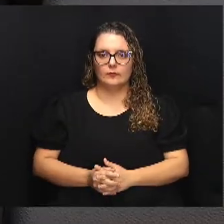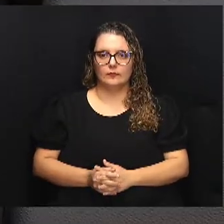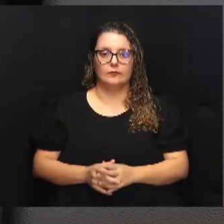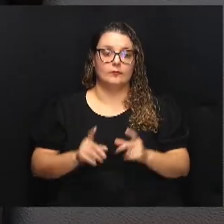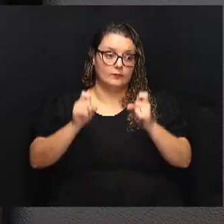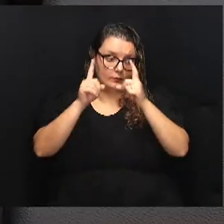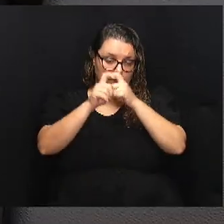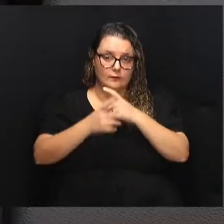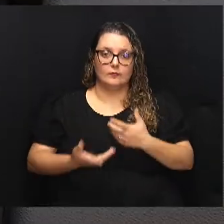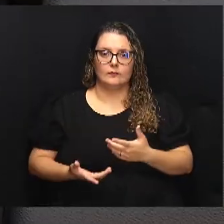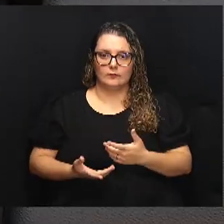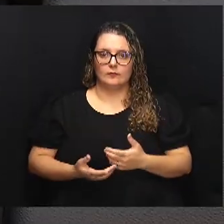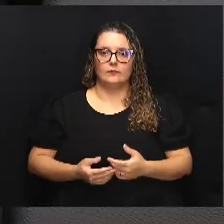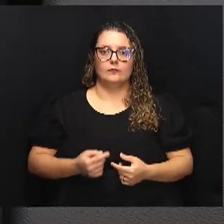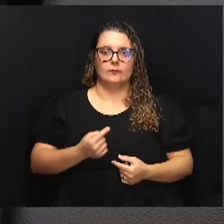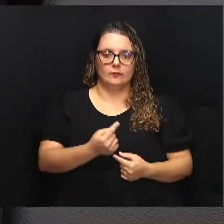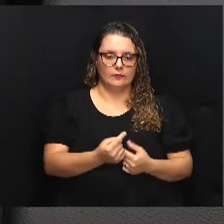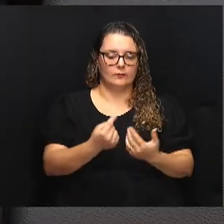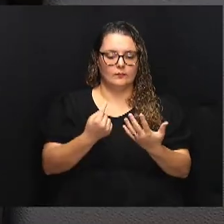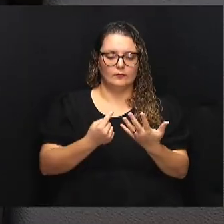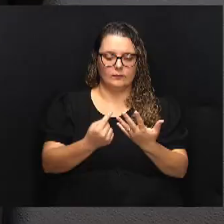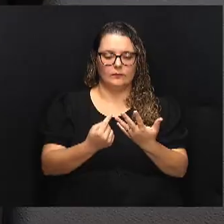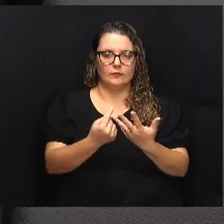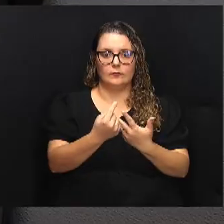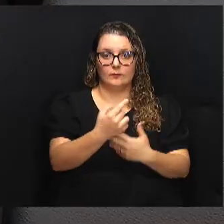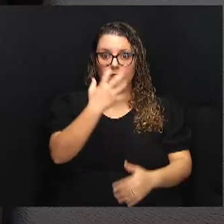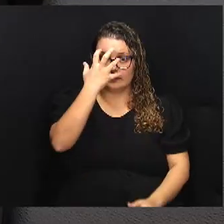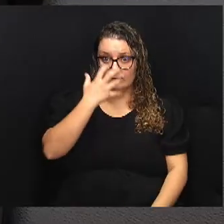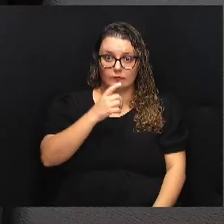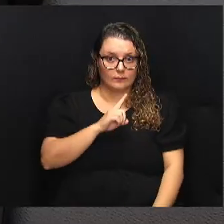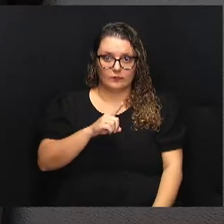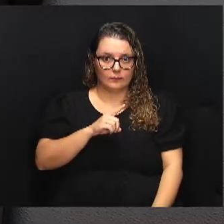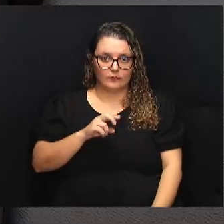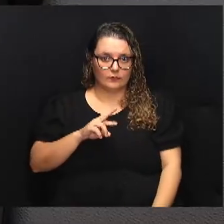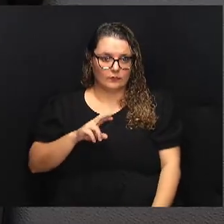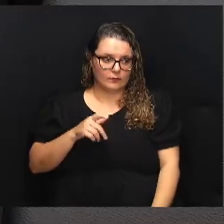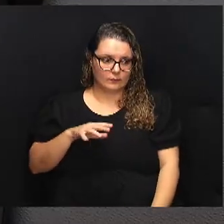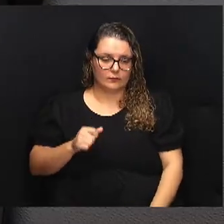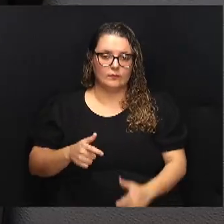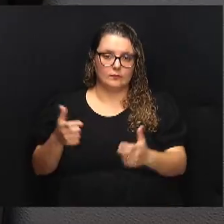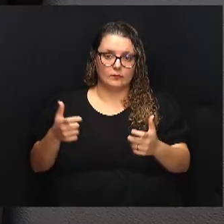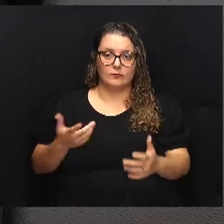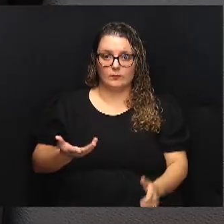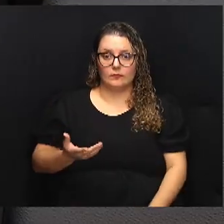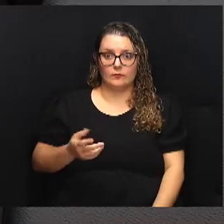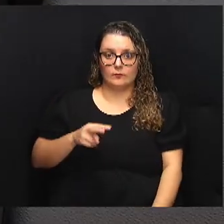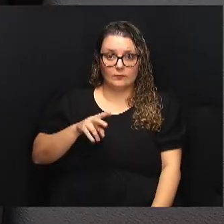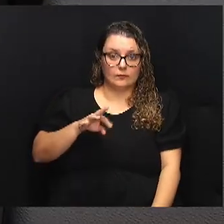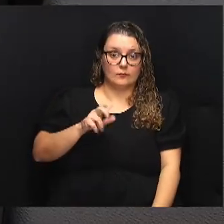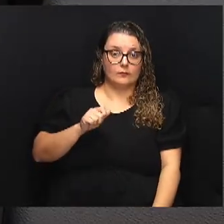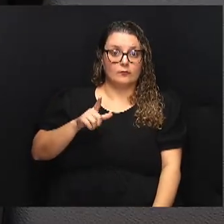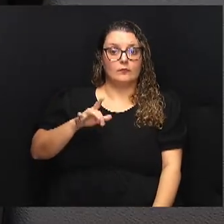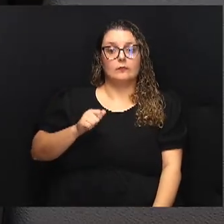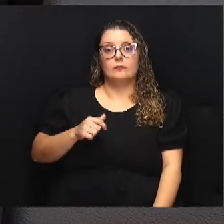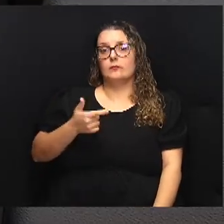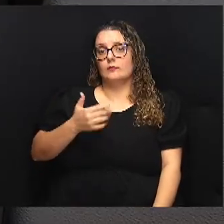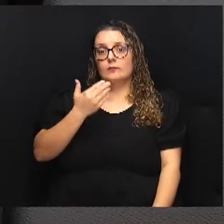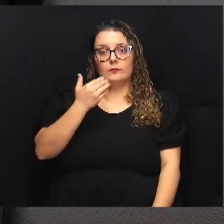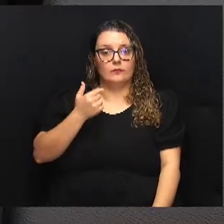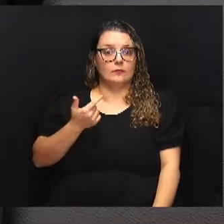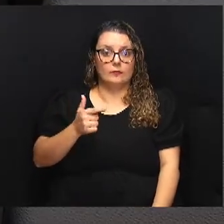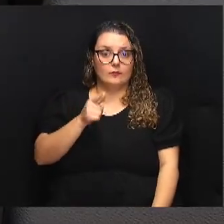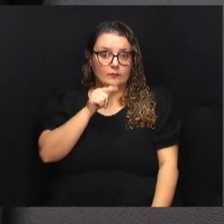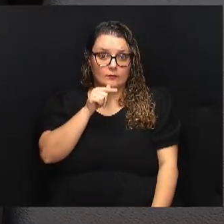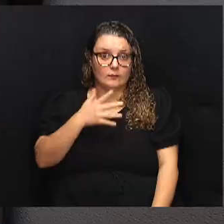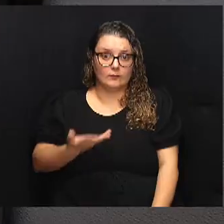difícil, porque teve que pegar um por um. Eram ferozes, os animais não eram de raça, né, grande assim, mas eram vira-latas que estavam ali sem comer, sem beber